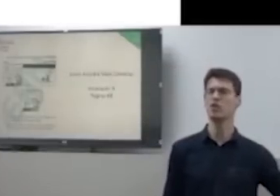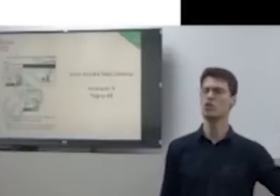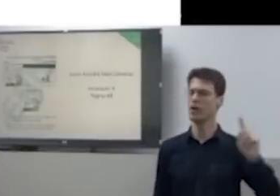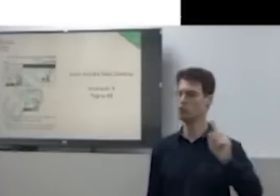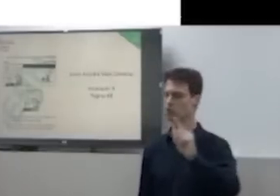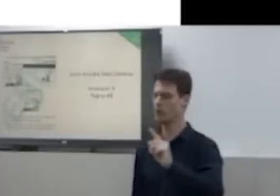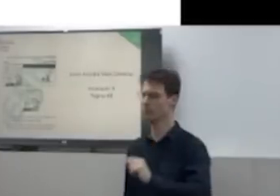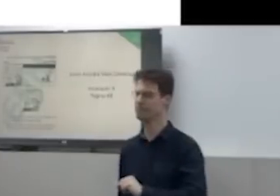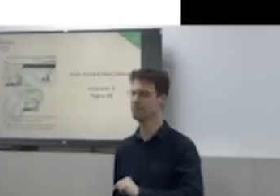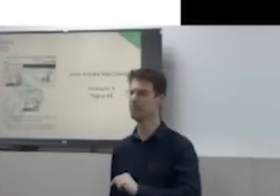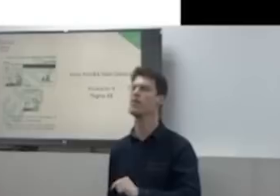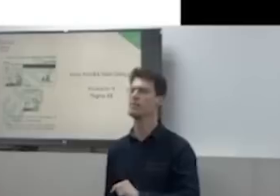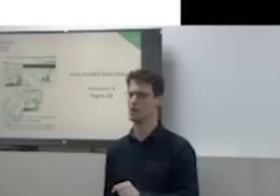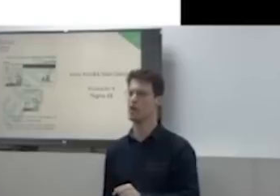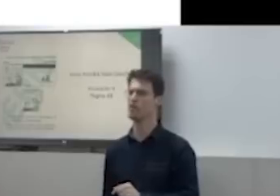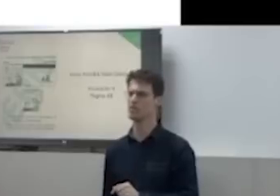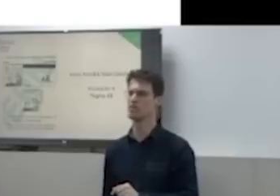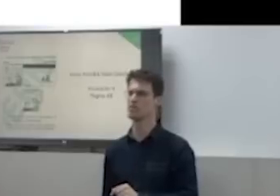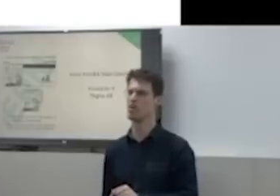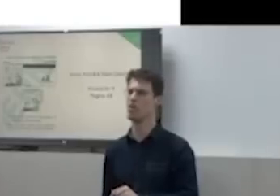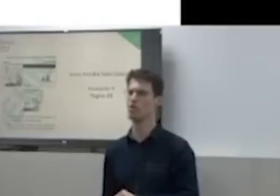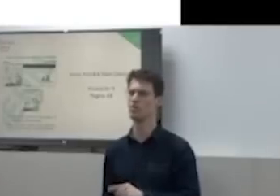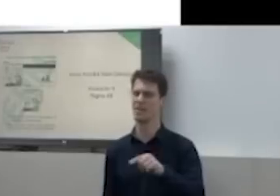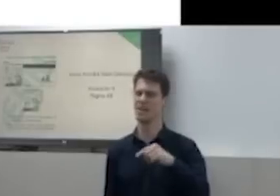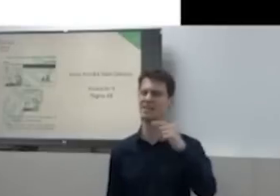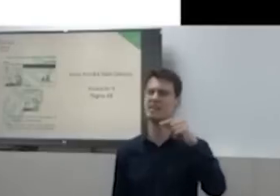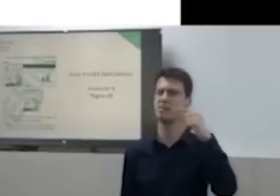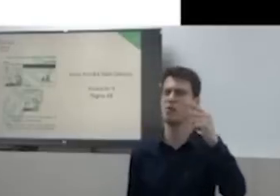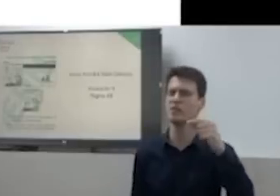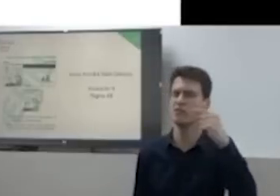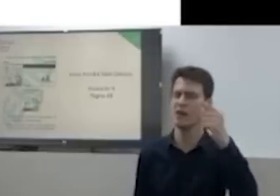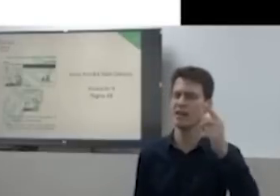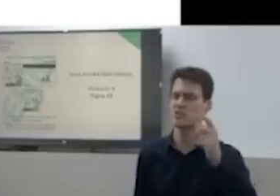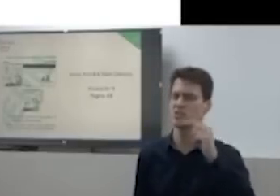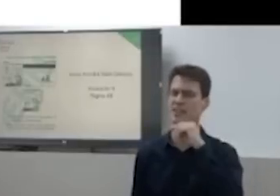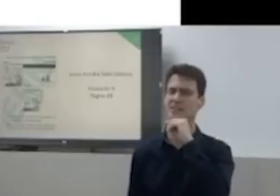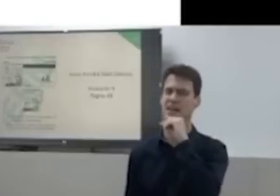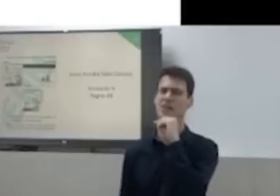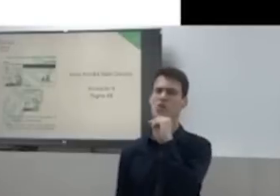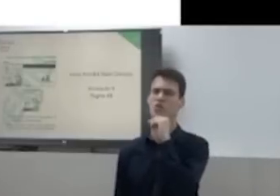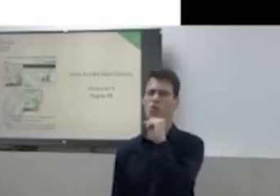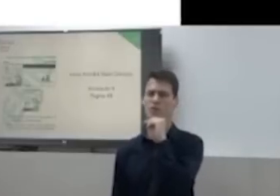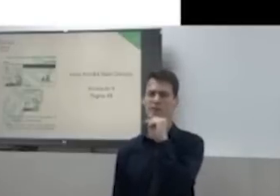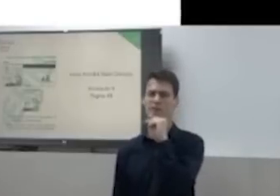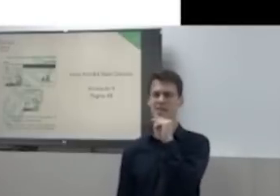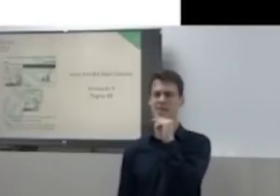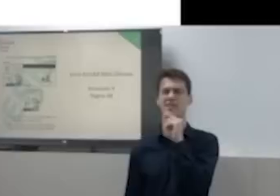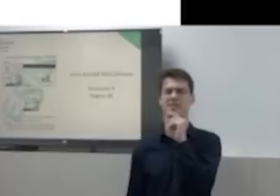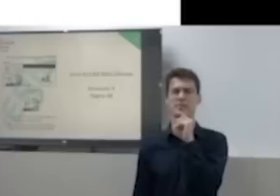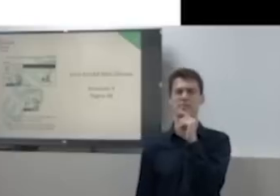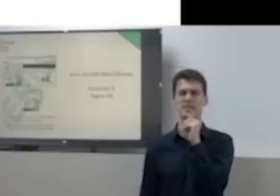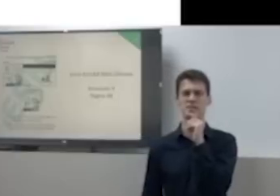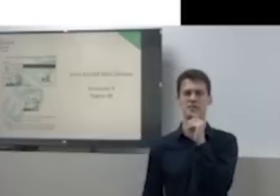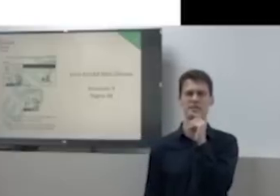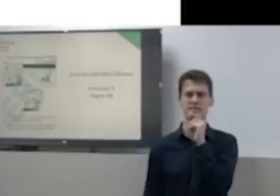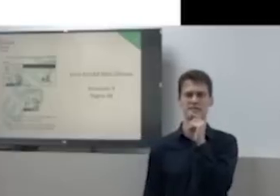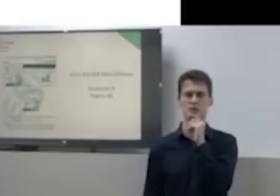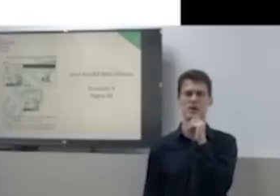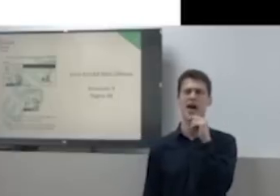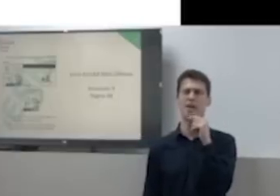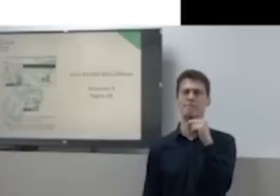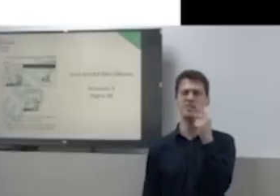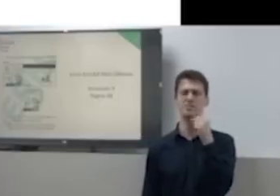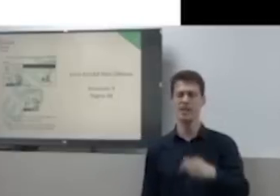é redonda e o adulto falou, melhor você usar um óculos. Será que, quando ele fala isso, será que ele está concordando? Será que ele tem a